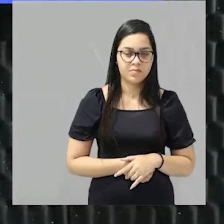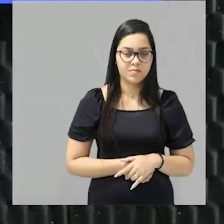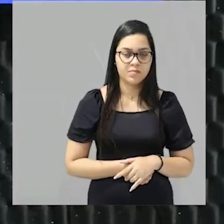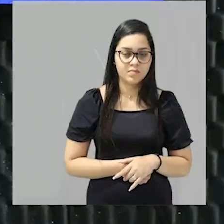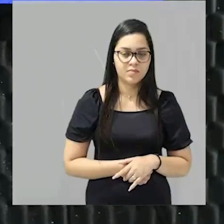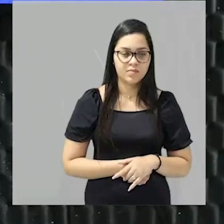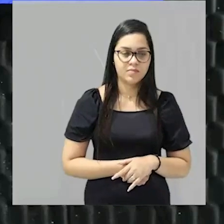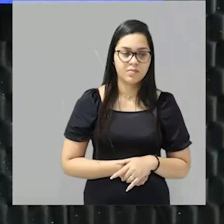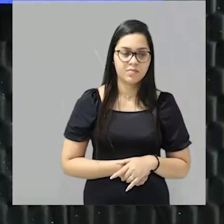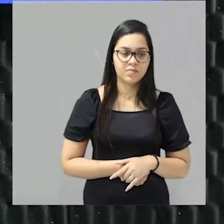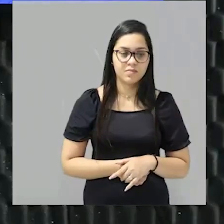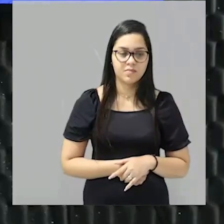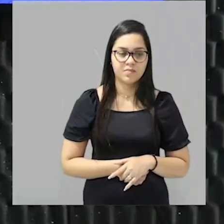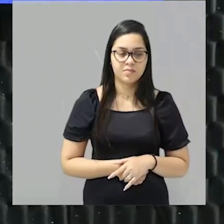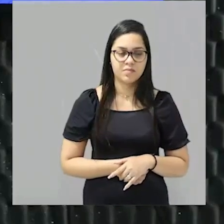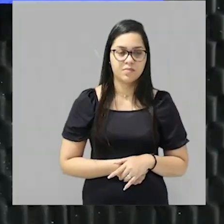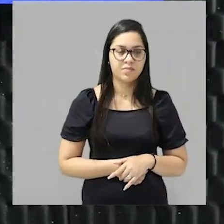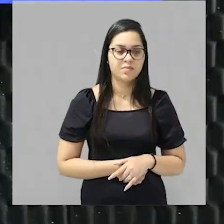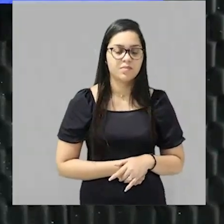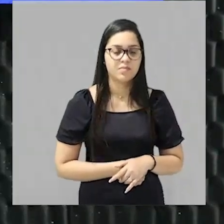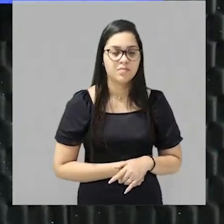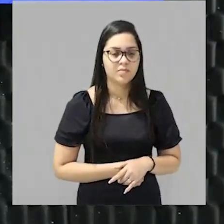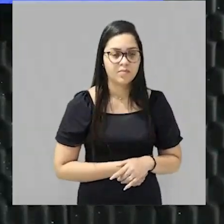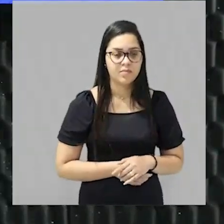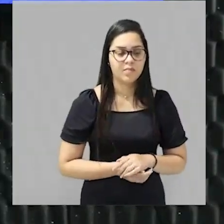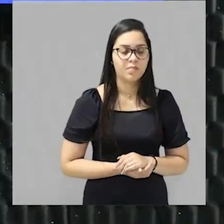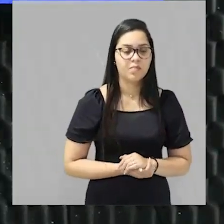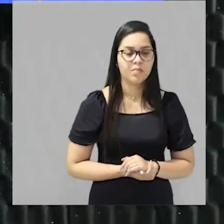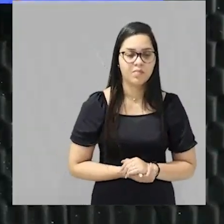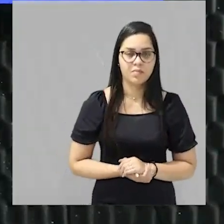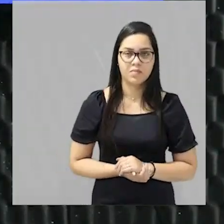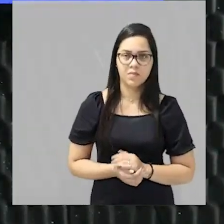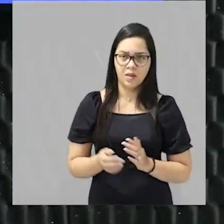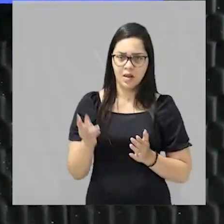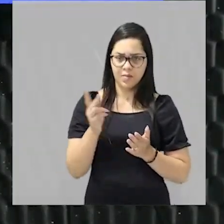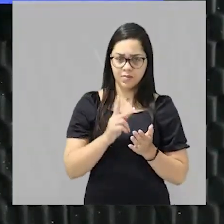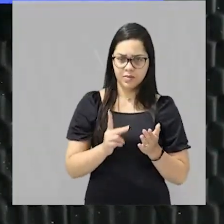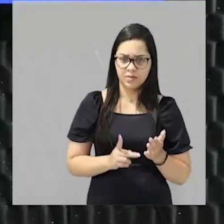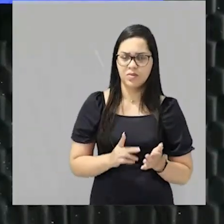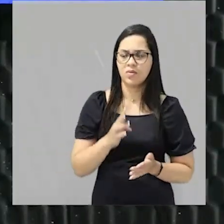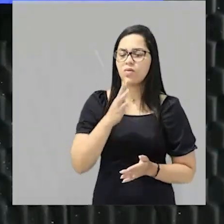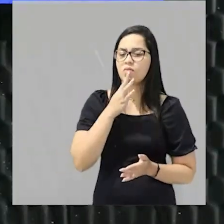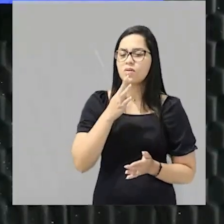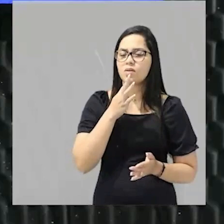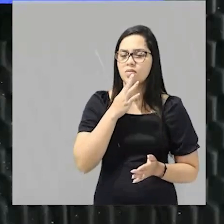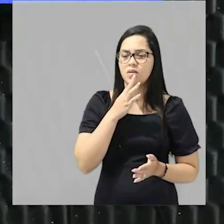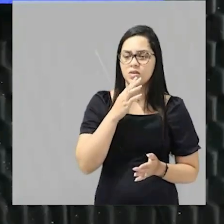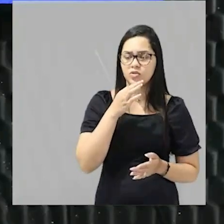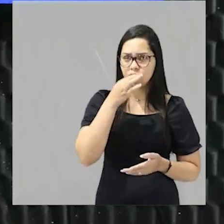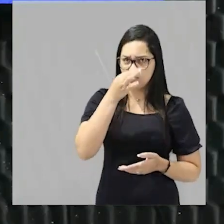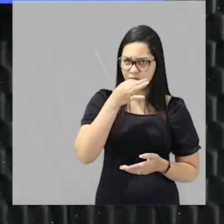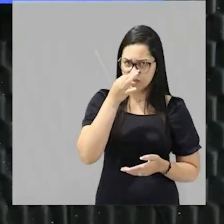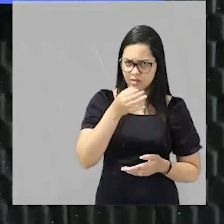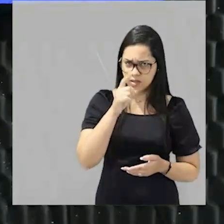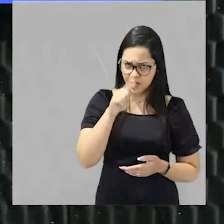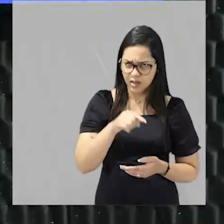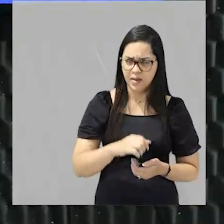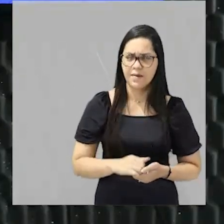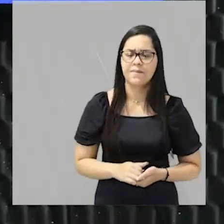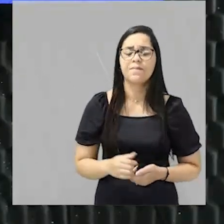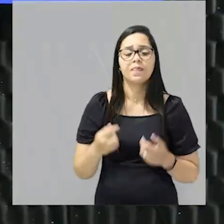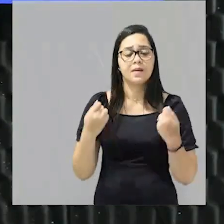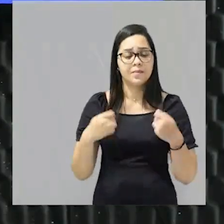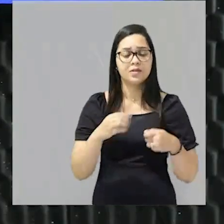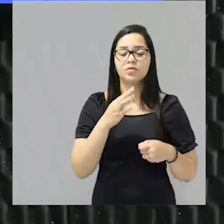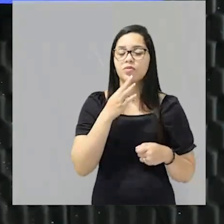Cônjuge. Então, os cônjuges poderiam viver mais, o que faz do casamento uma convenção benéfica. Letra